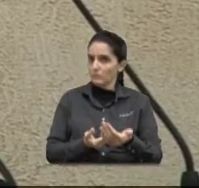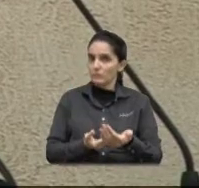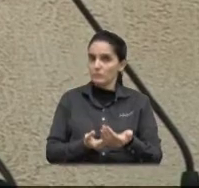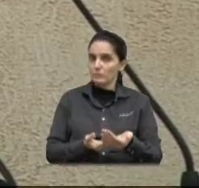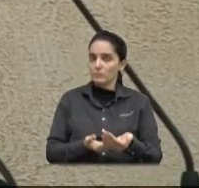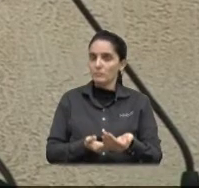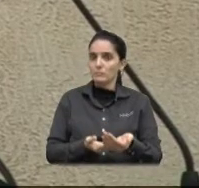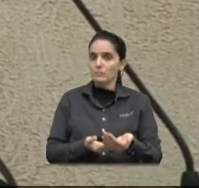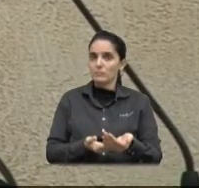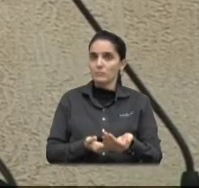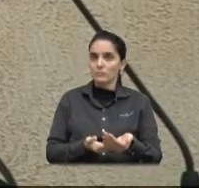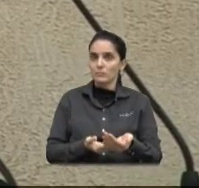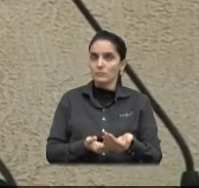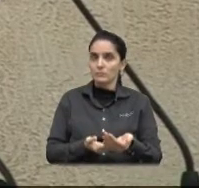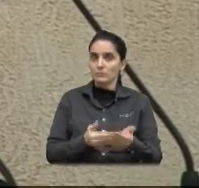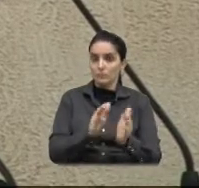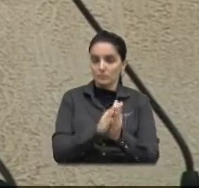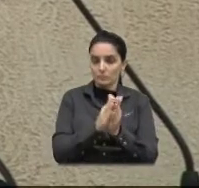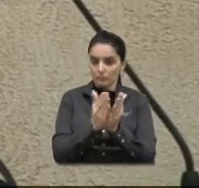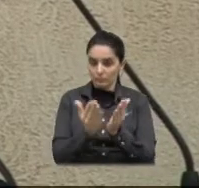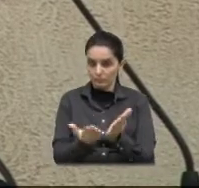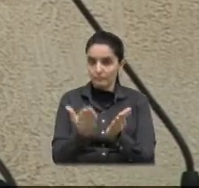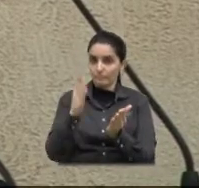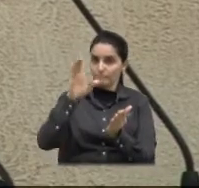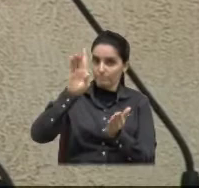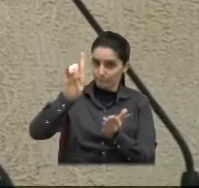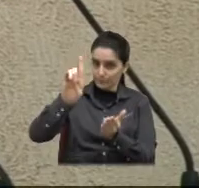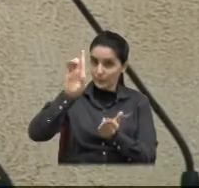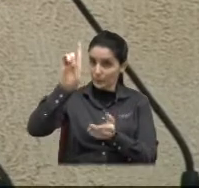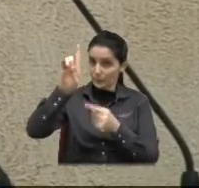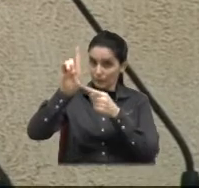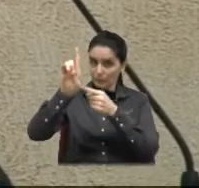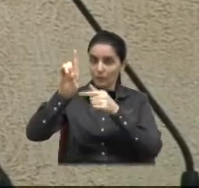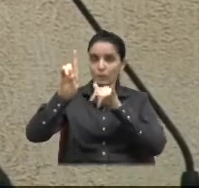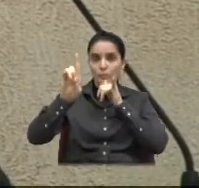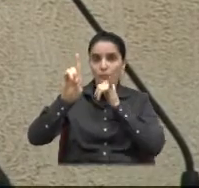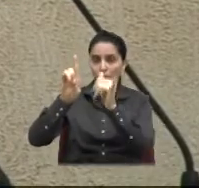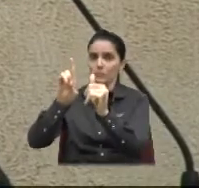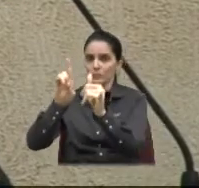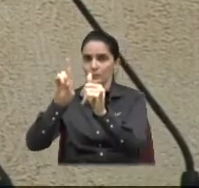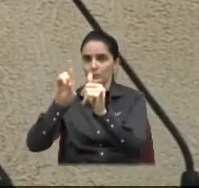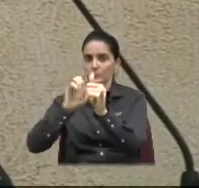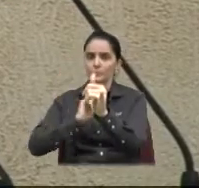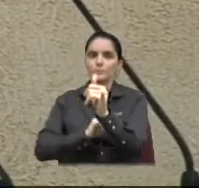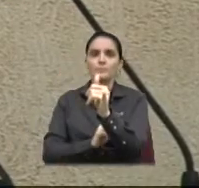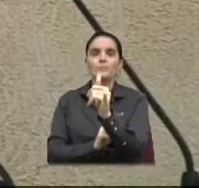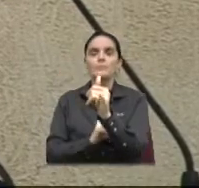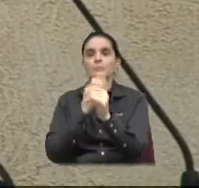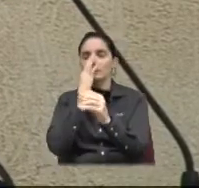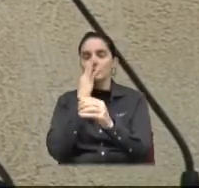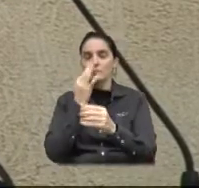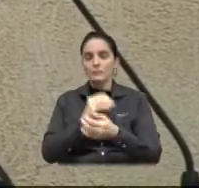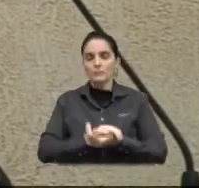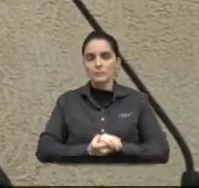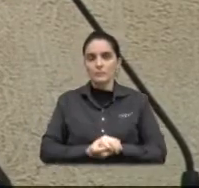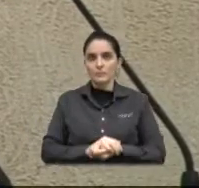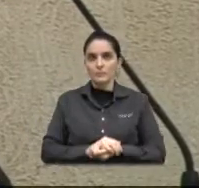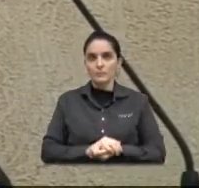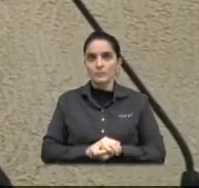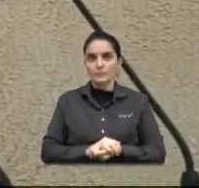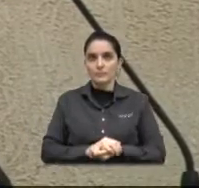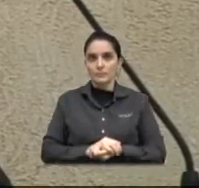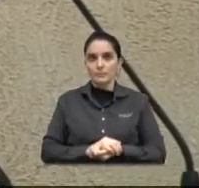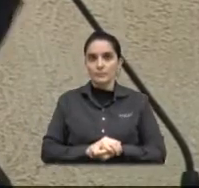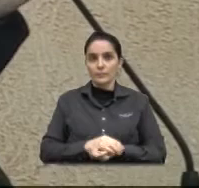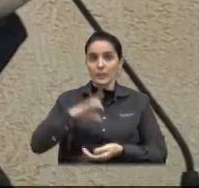que a bíblia deus falou assim a bíblia fala assim que